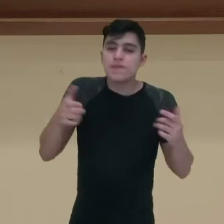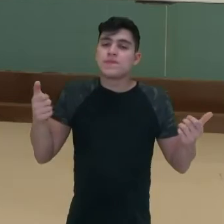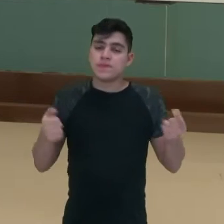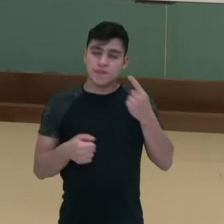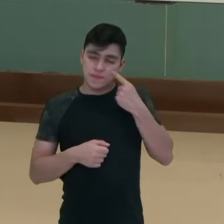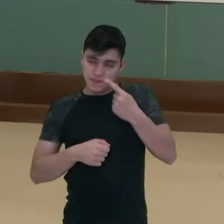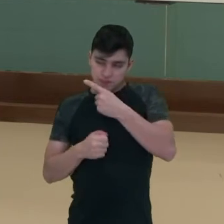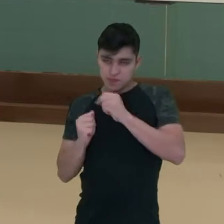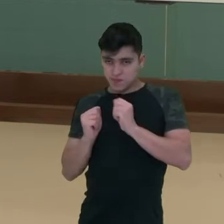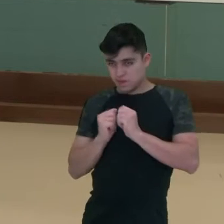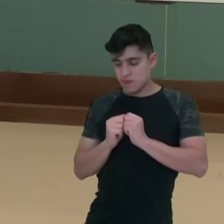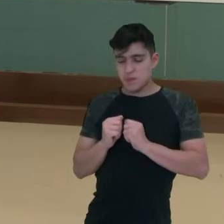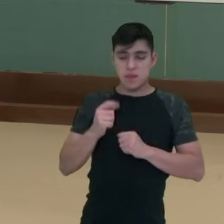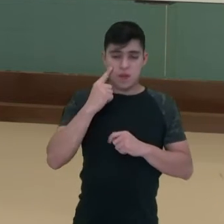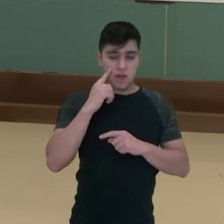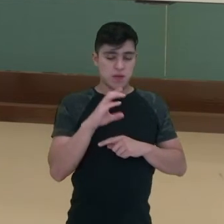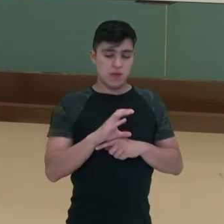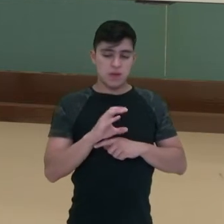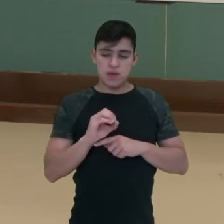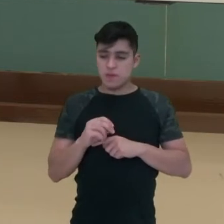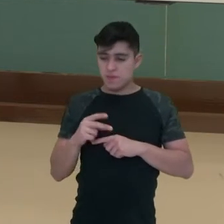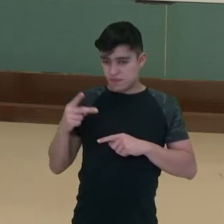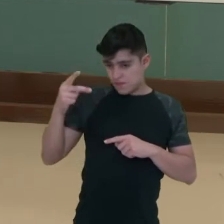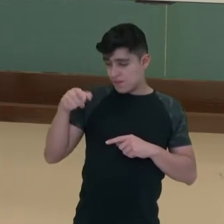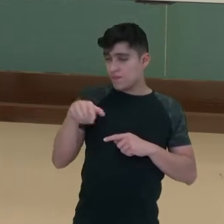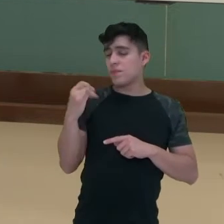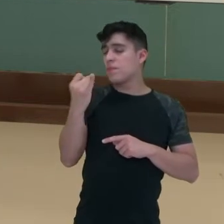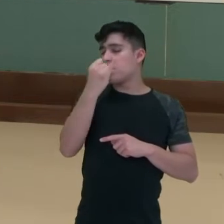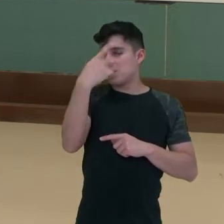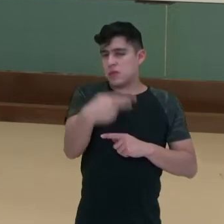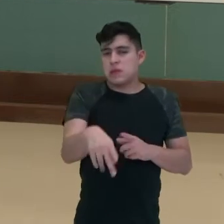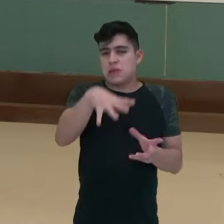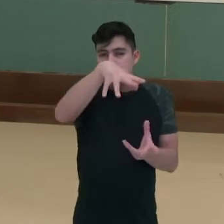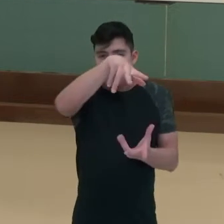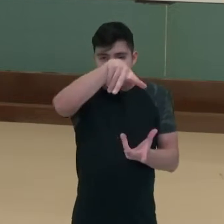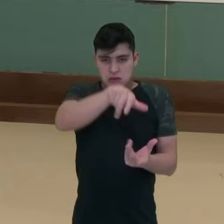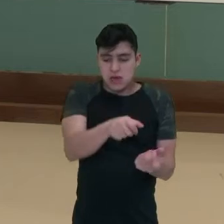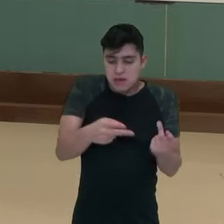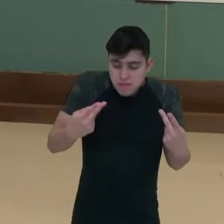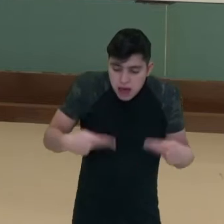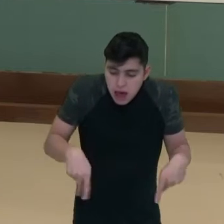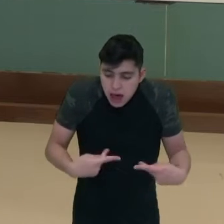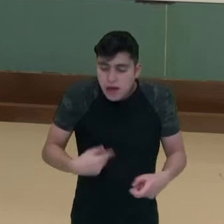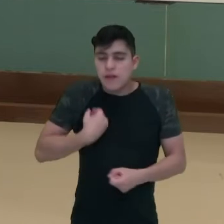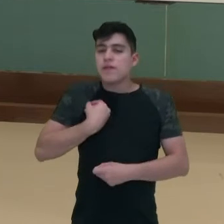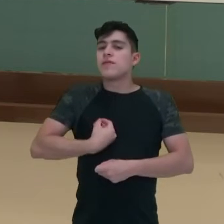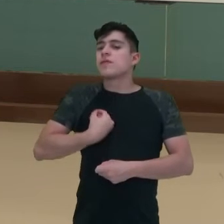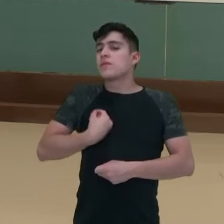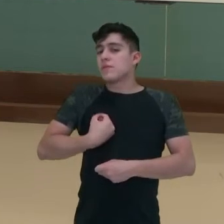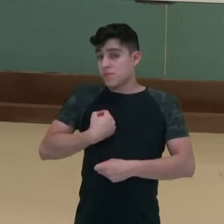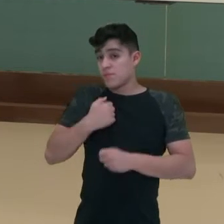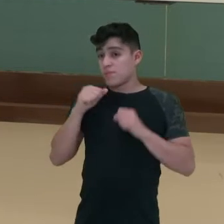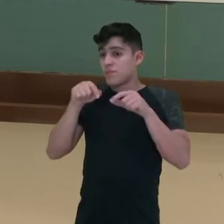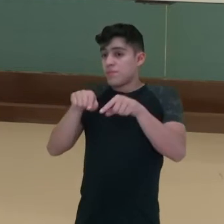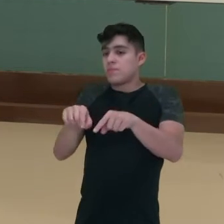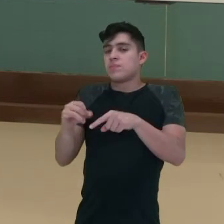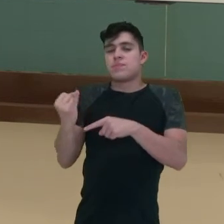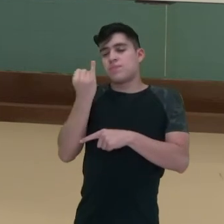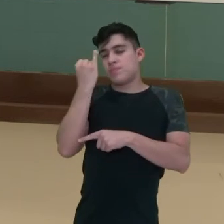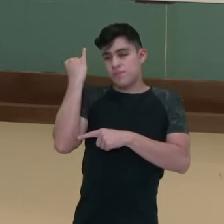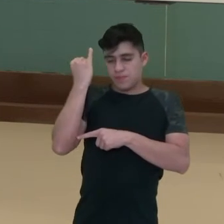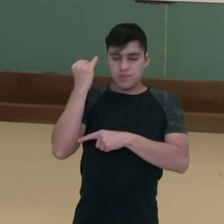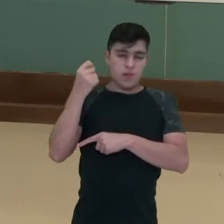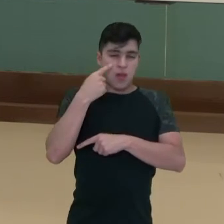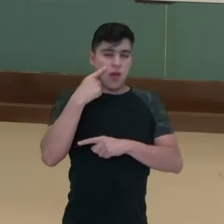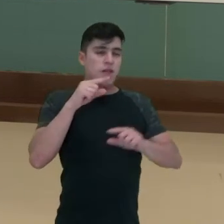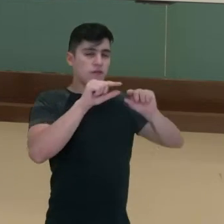carbono, CO2, um gás essencial no globo terrestre. Primeiro vamos trabalhar com esta